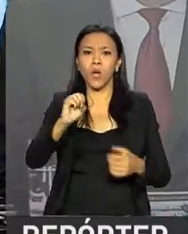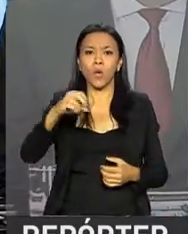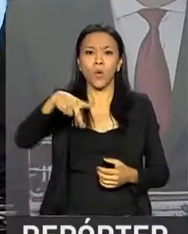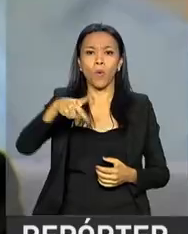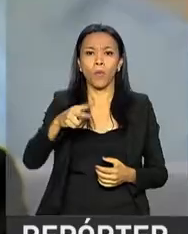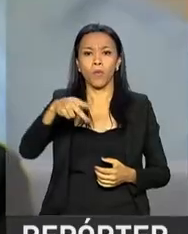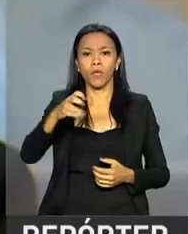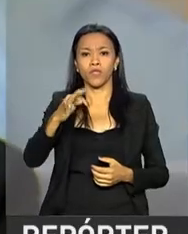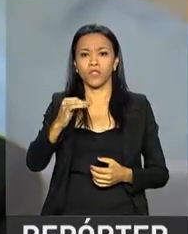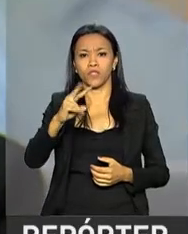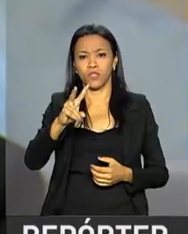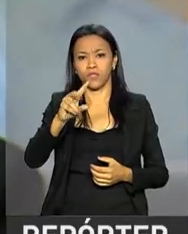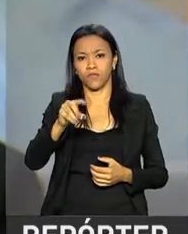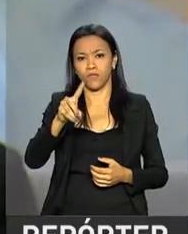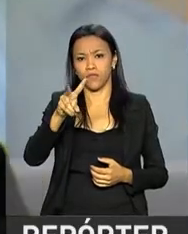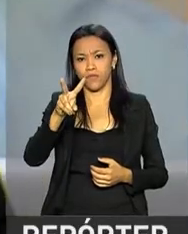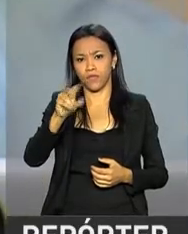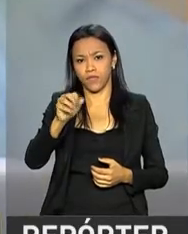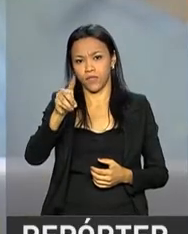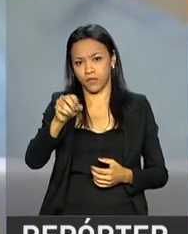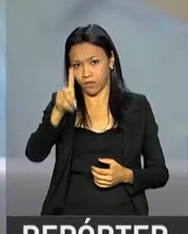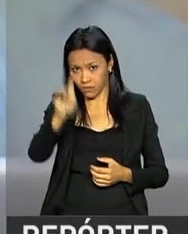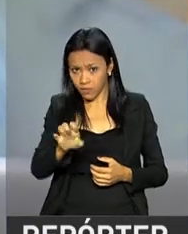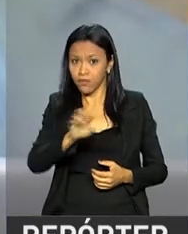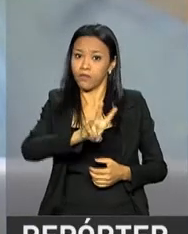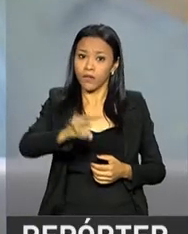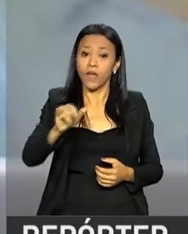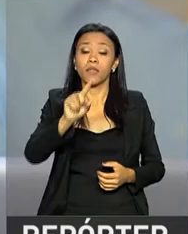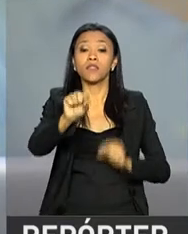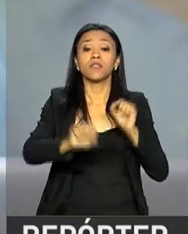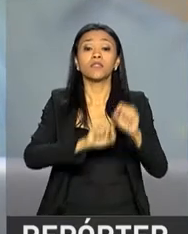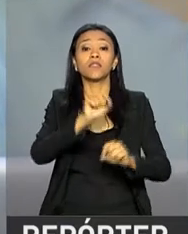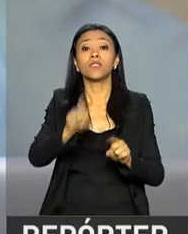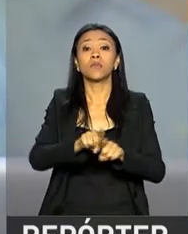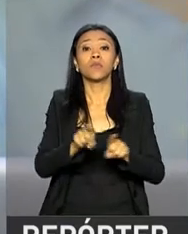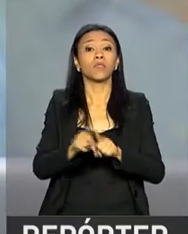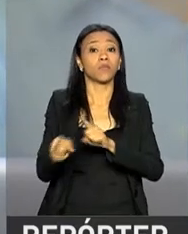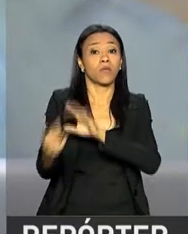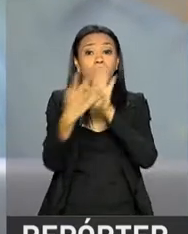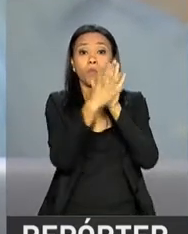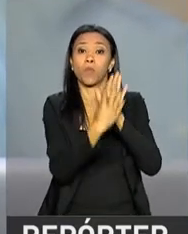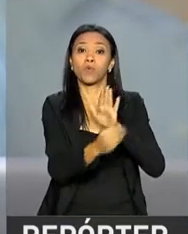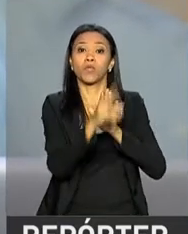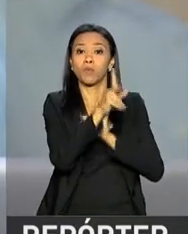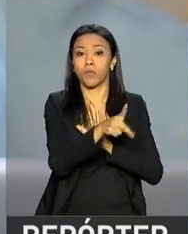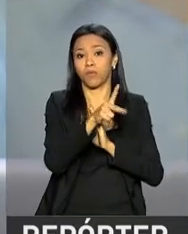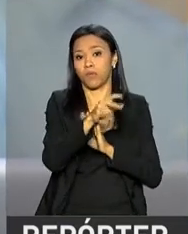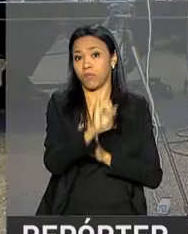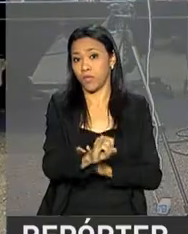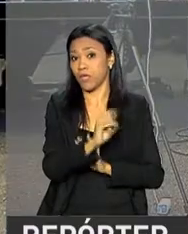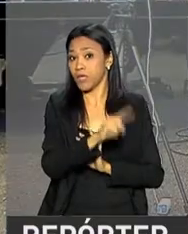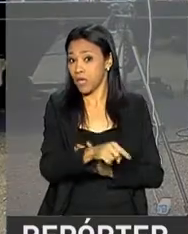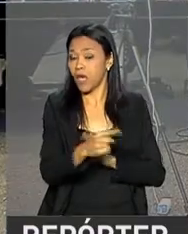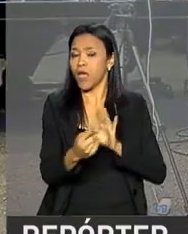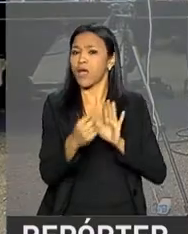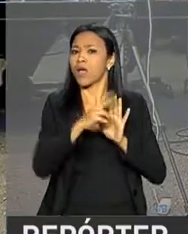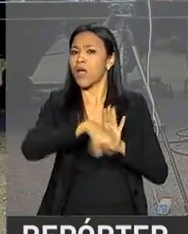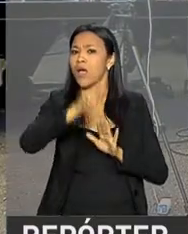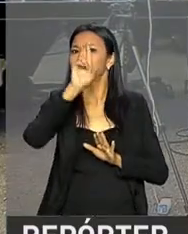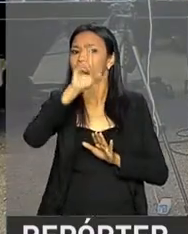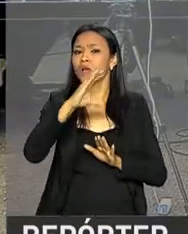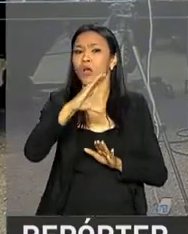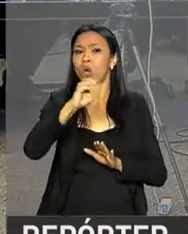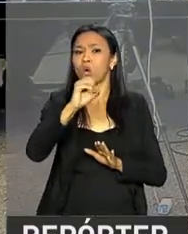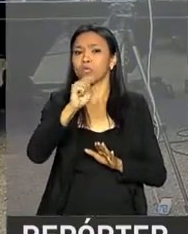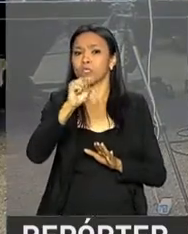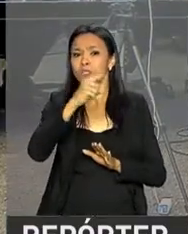na empresa. A proposta vai ser levada ao Programa de Parcerias de Investimentos, responsável por concessões do governo à